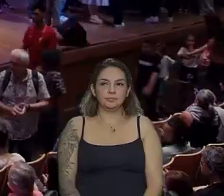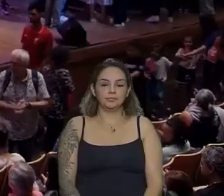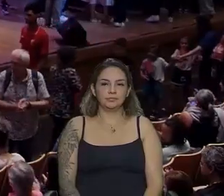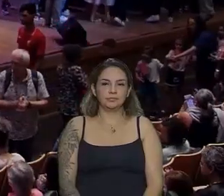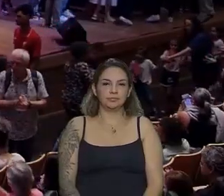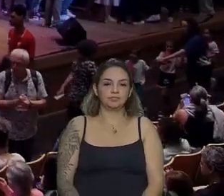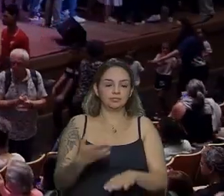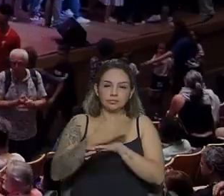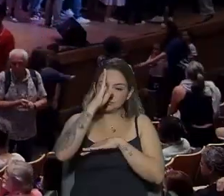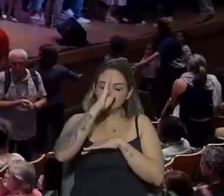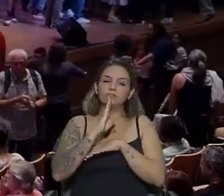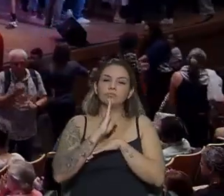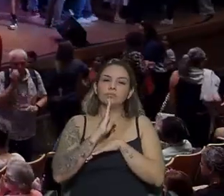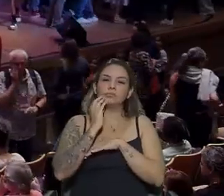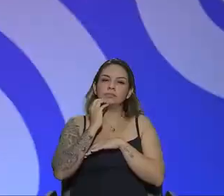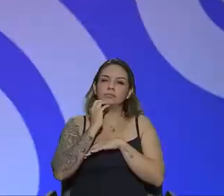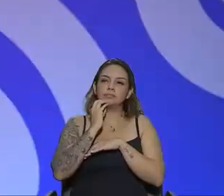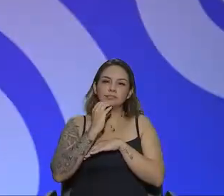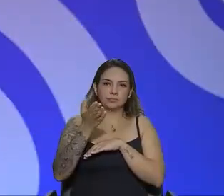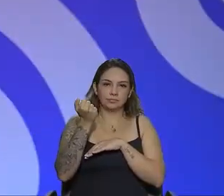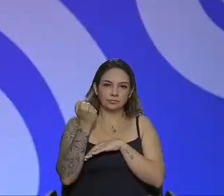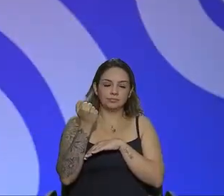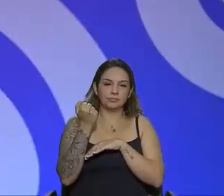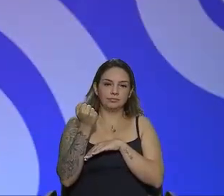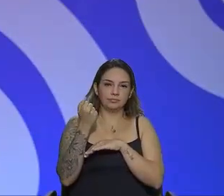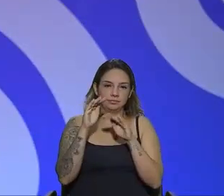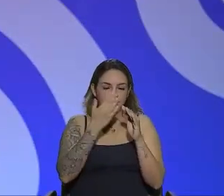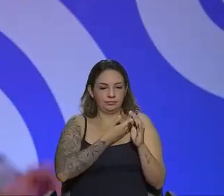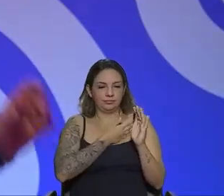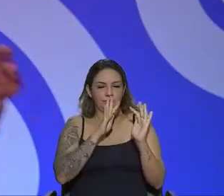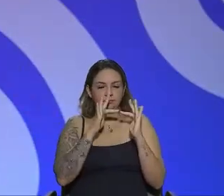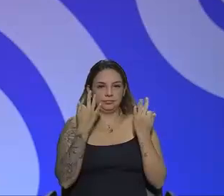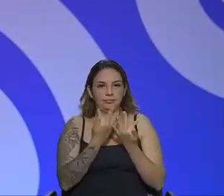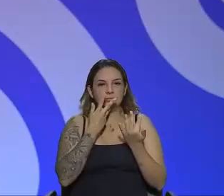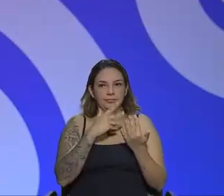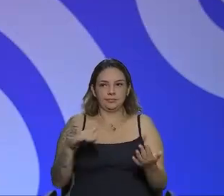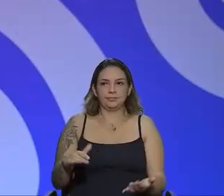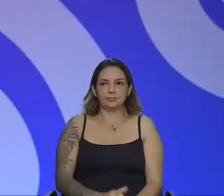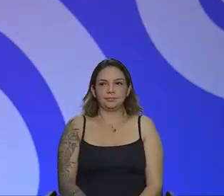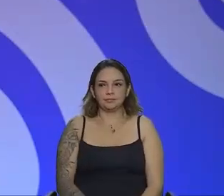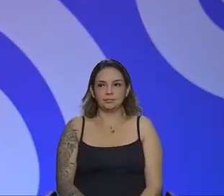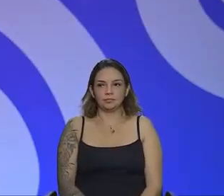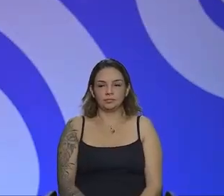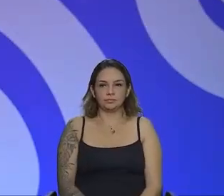A entrada é gratuita, então venham e tragam os amigos e as crianças.